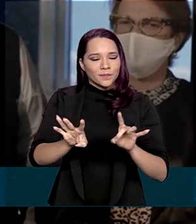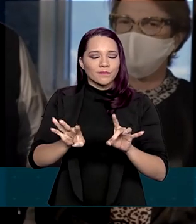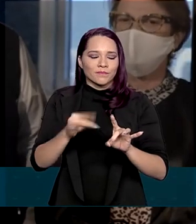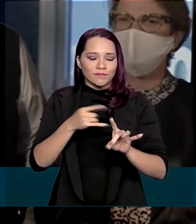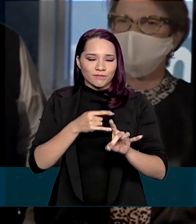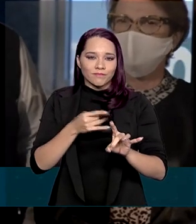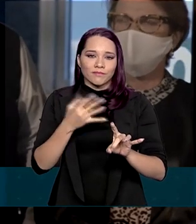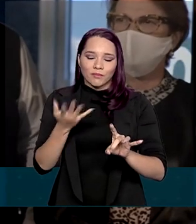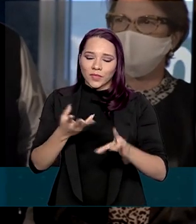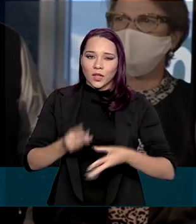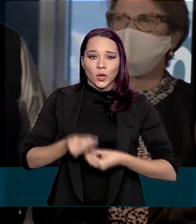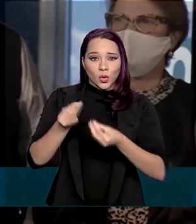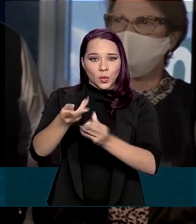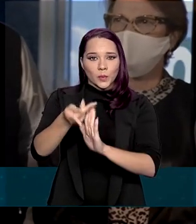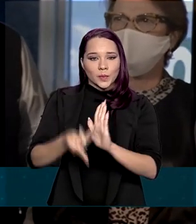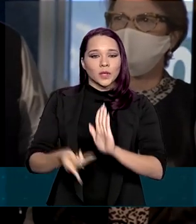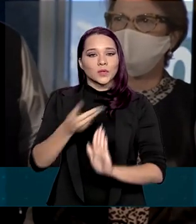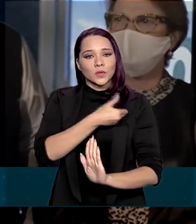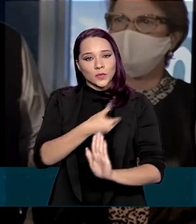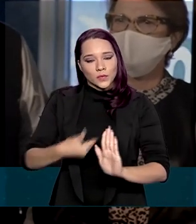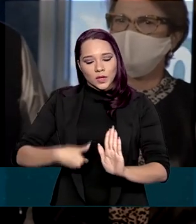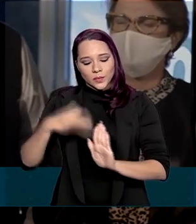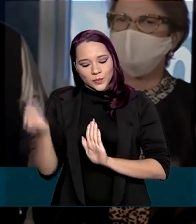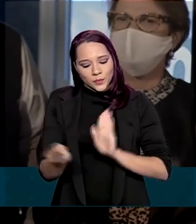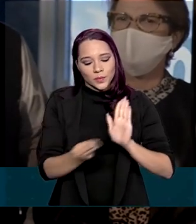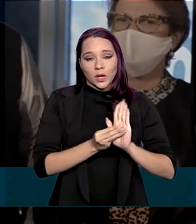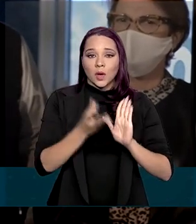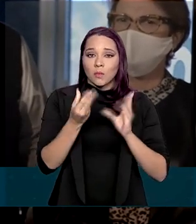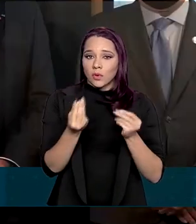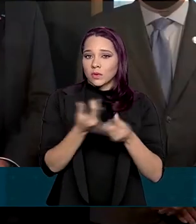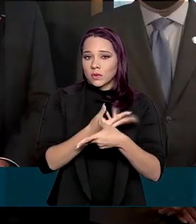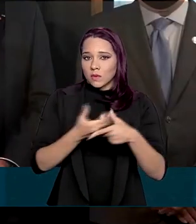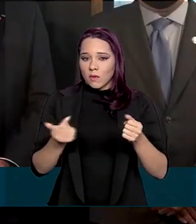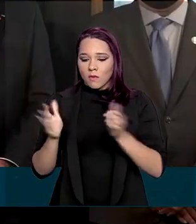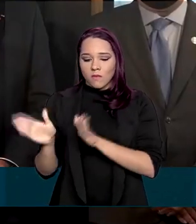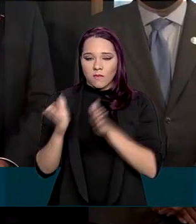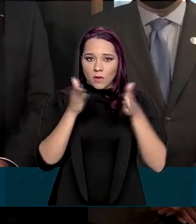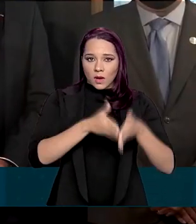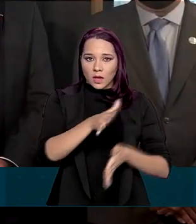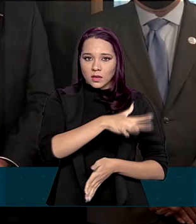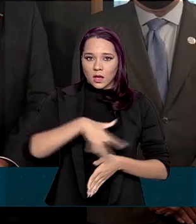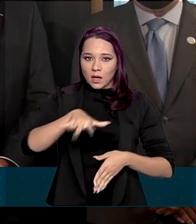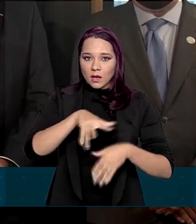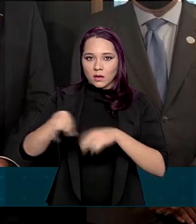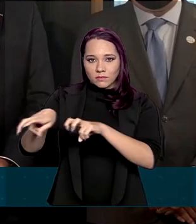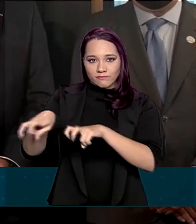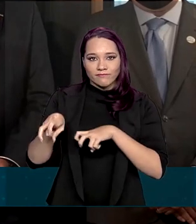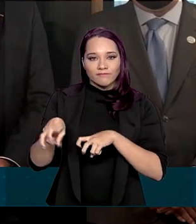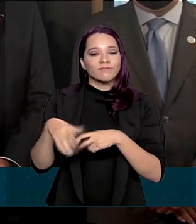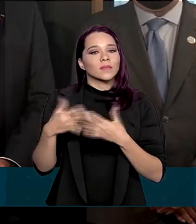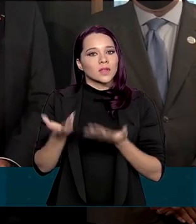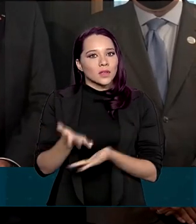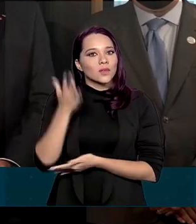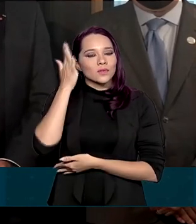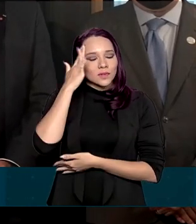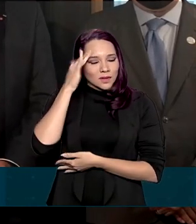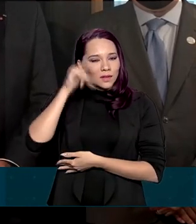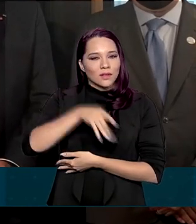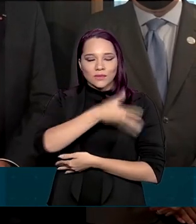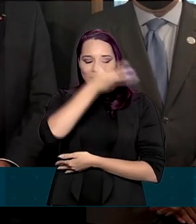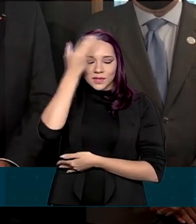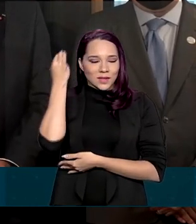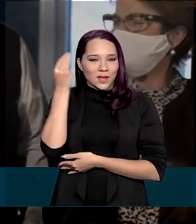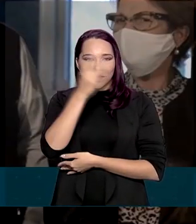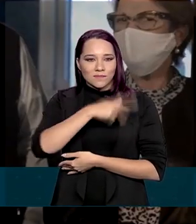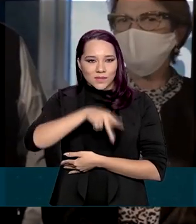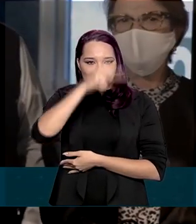E colocou no seu plano de governo muita coisa voltada para o campo. E eu sei que ele não esquece do produtor rural